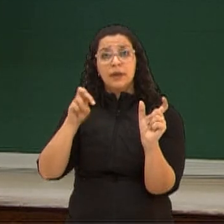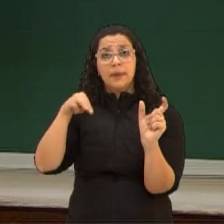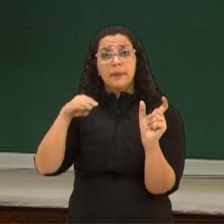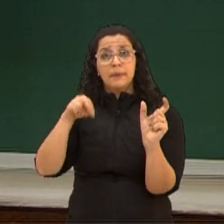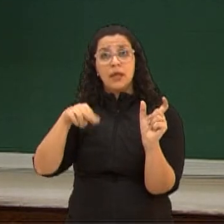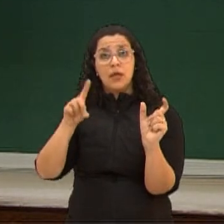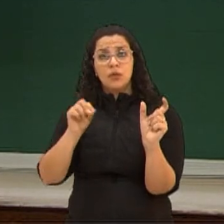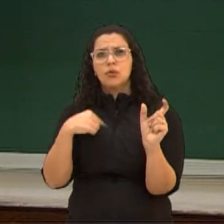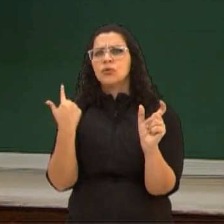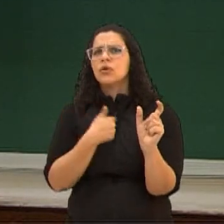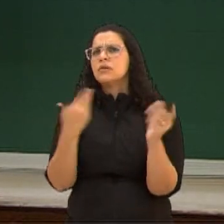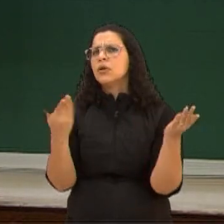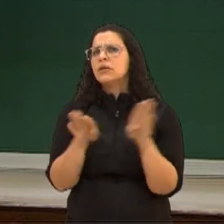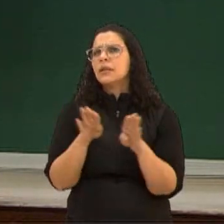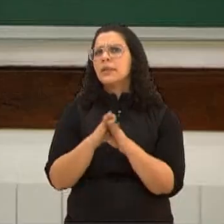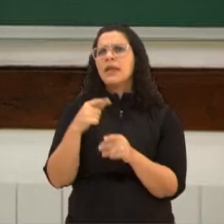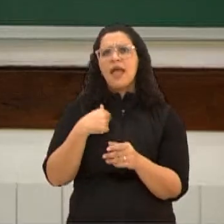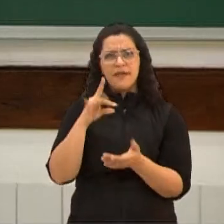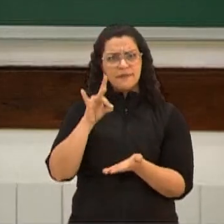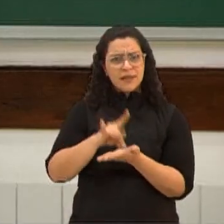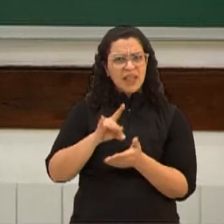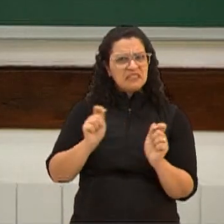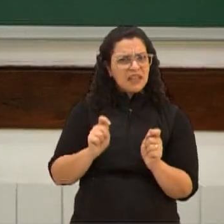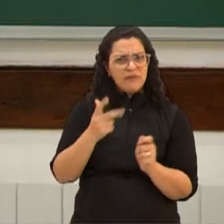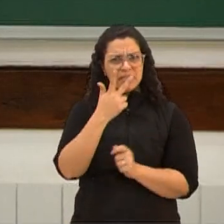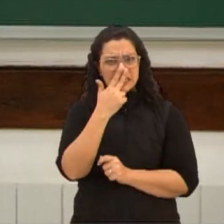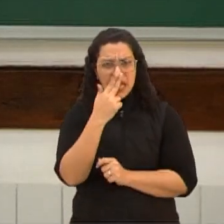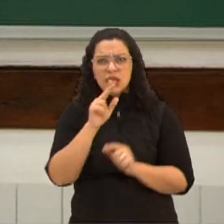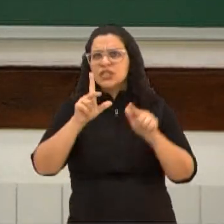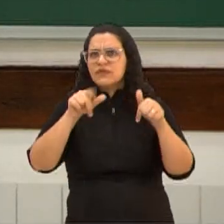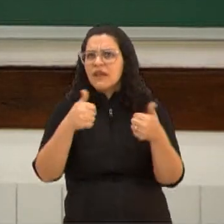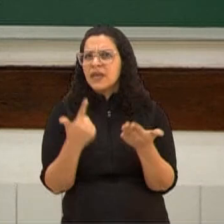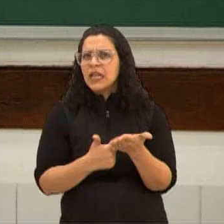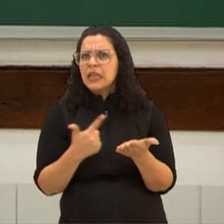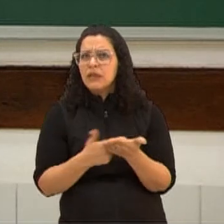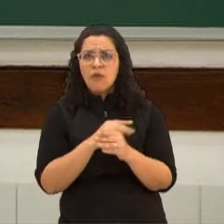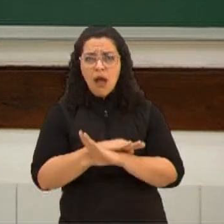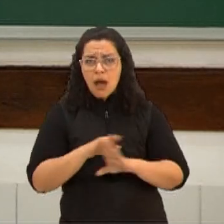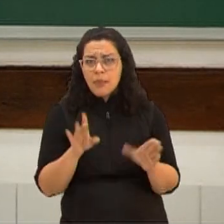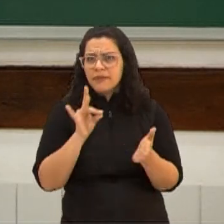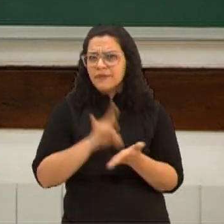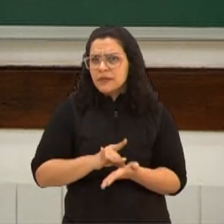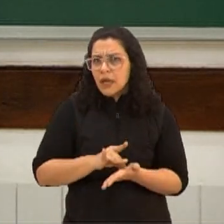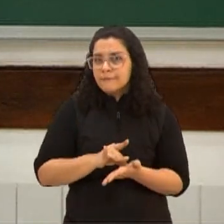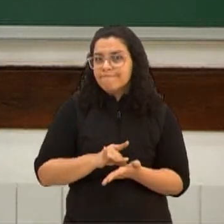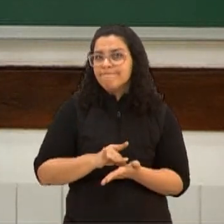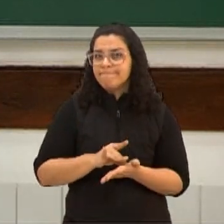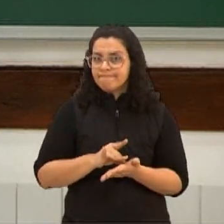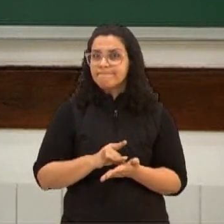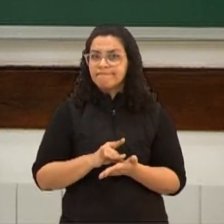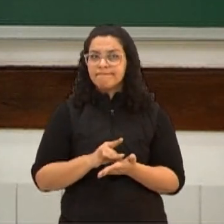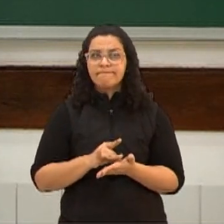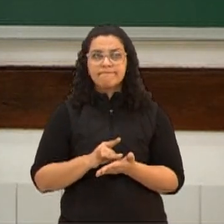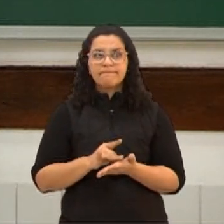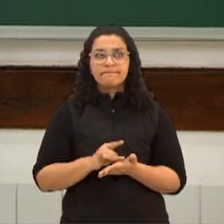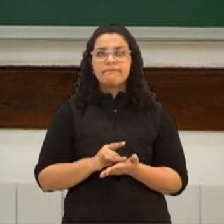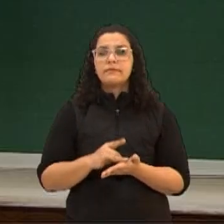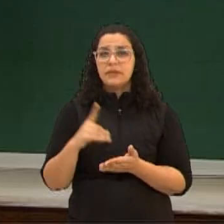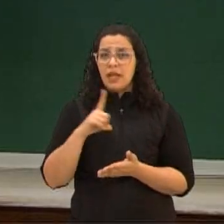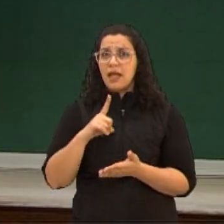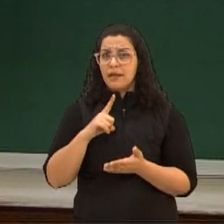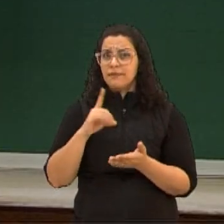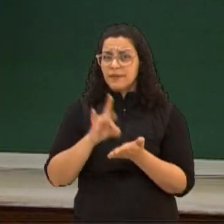sua opinião, essa afirmação é possível? É possível, então, que está destinada